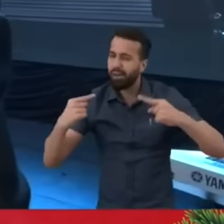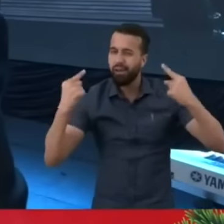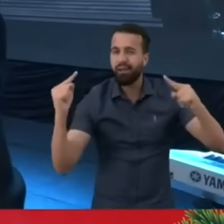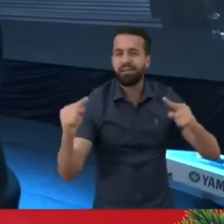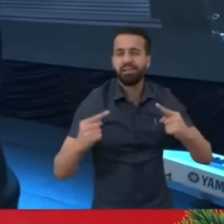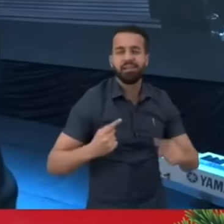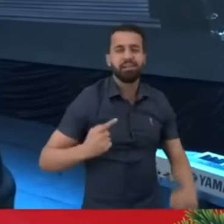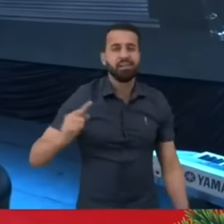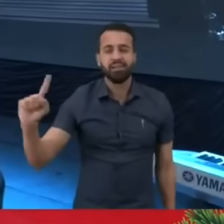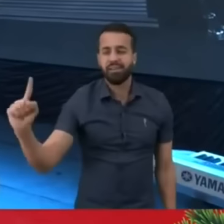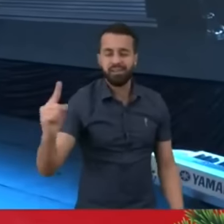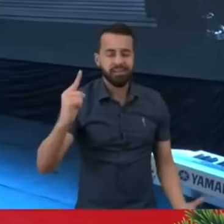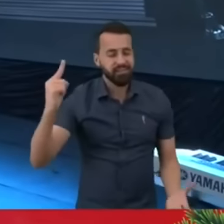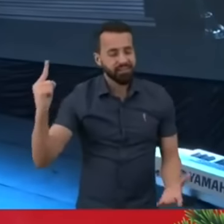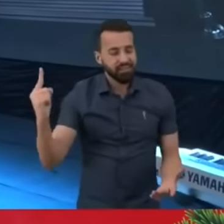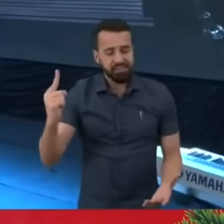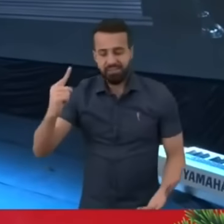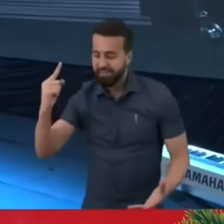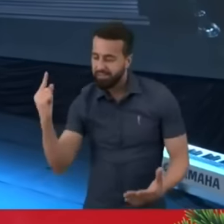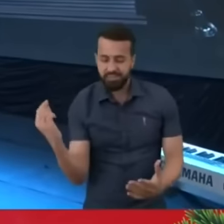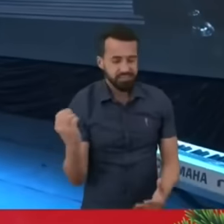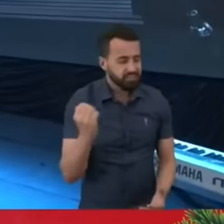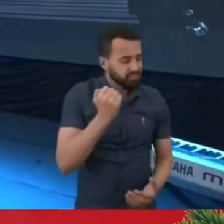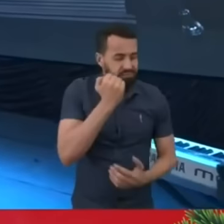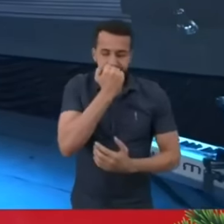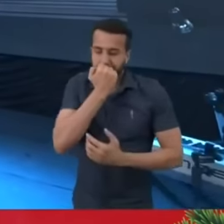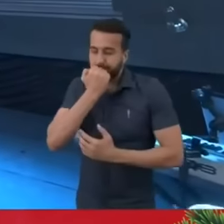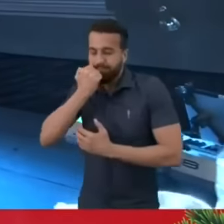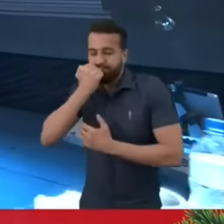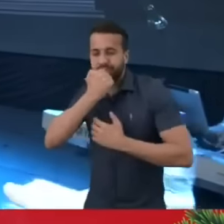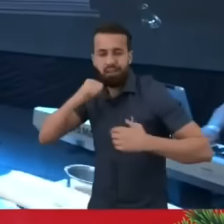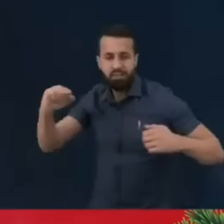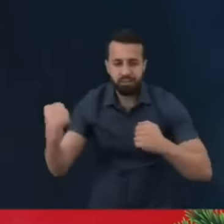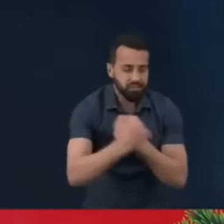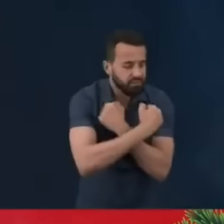me deu um beijo doce, me abraçou.